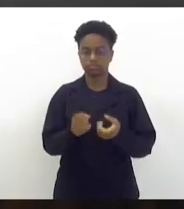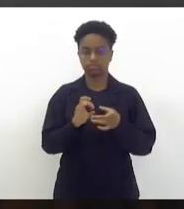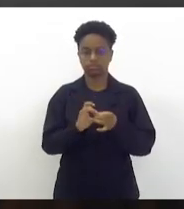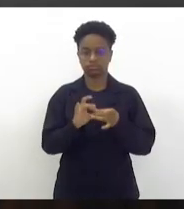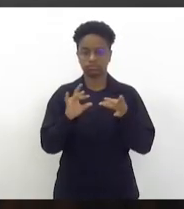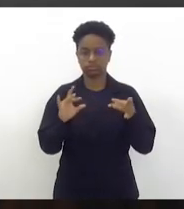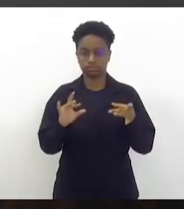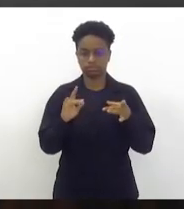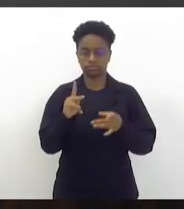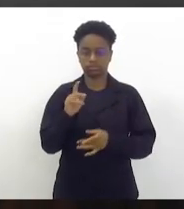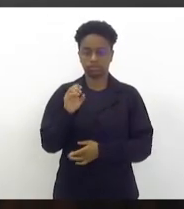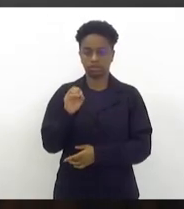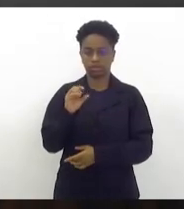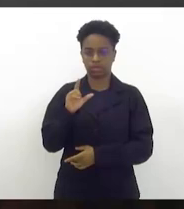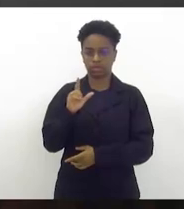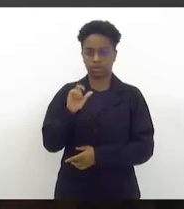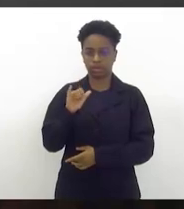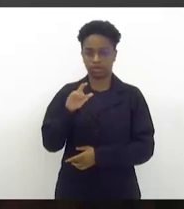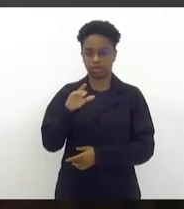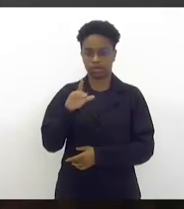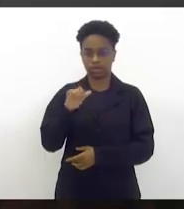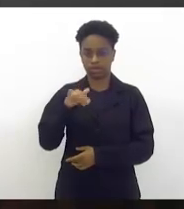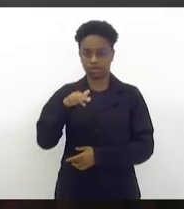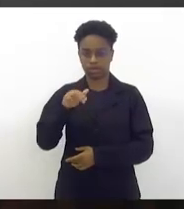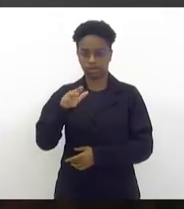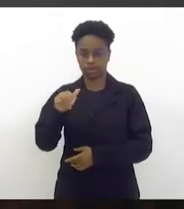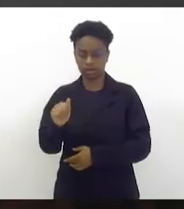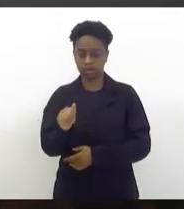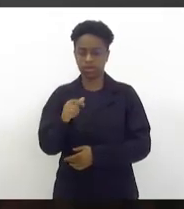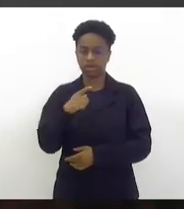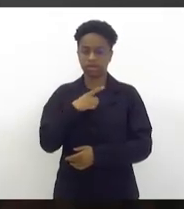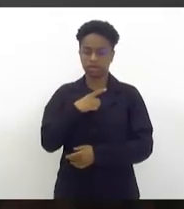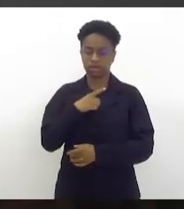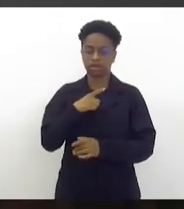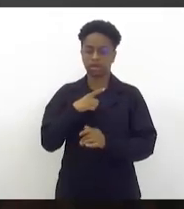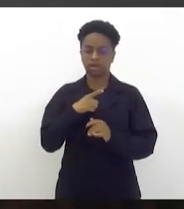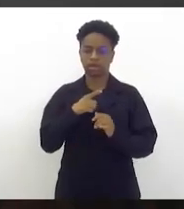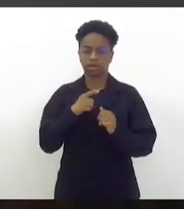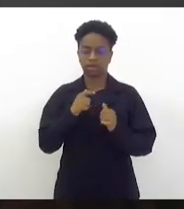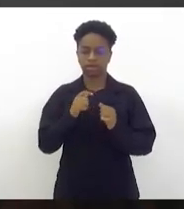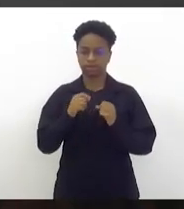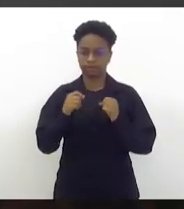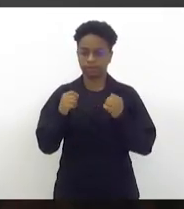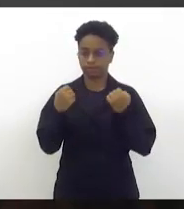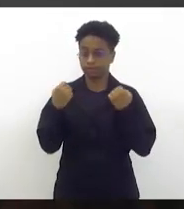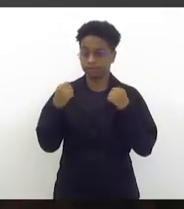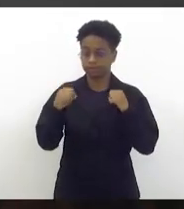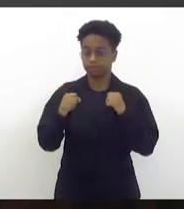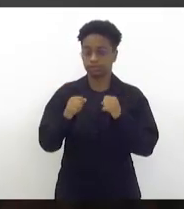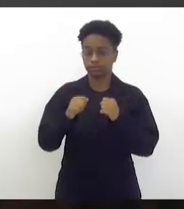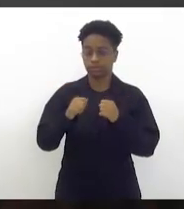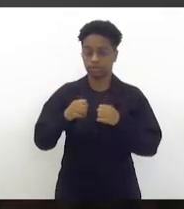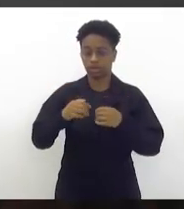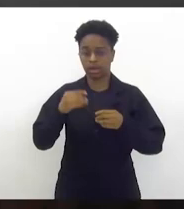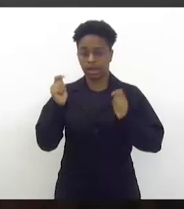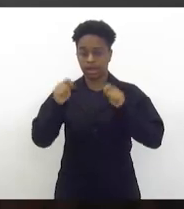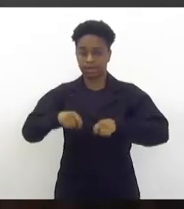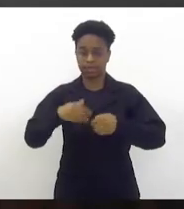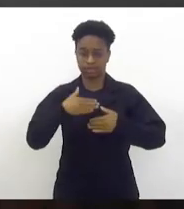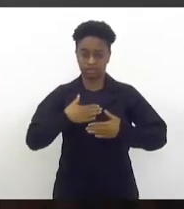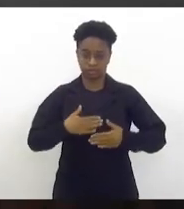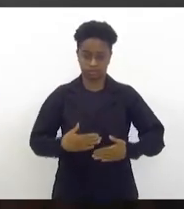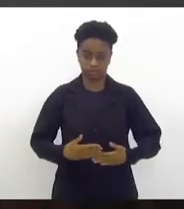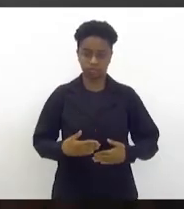às policlínicas públicas a realizarem um exame de aptidão física para a carteira de habilitação. Parecer da Comissão de Indicações